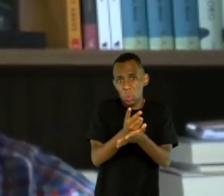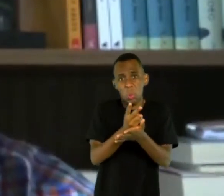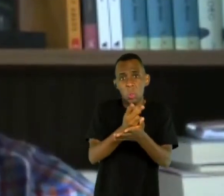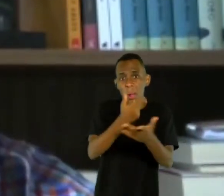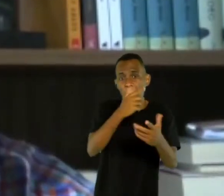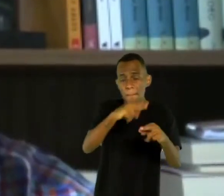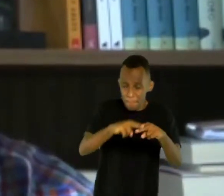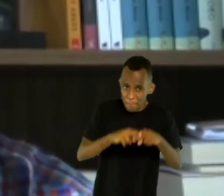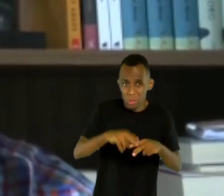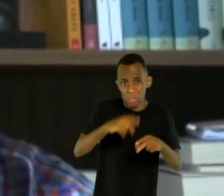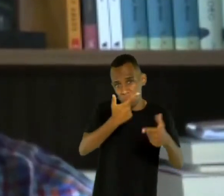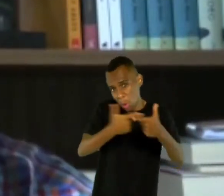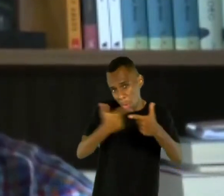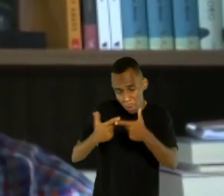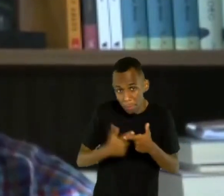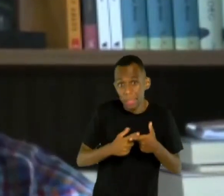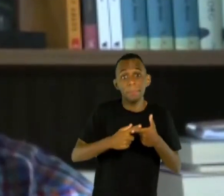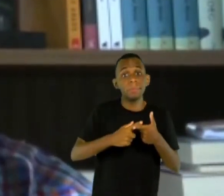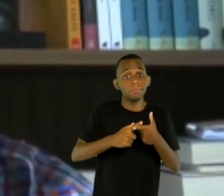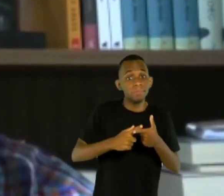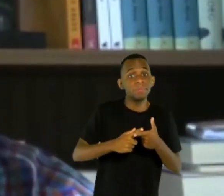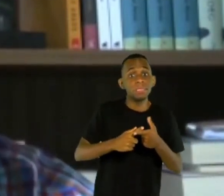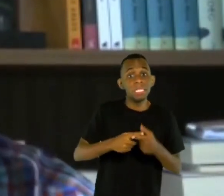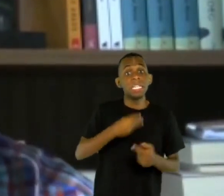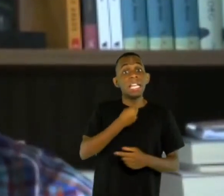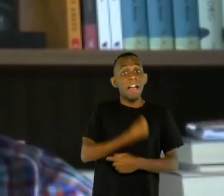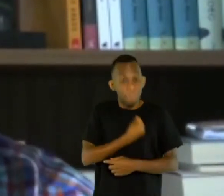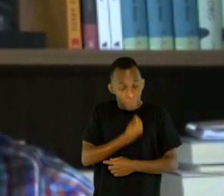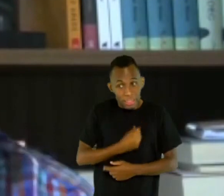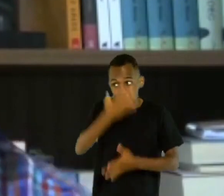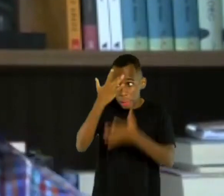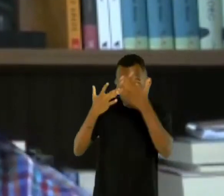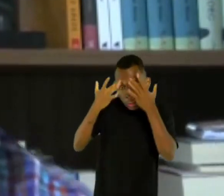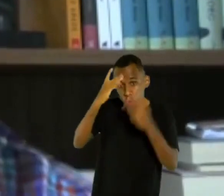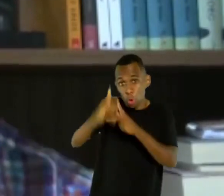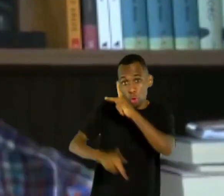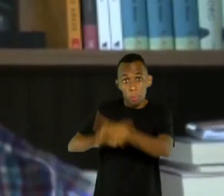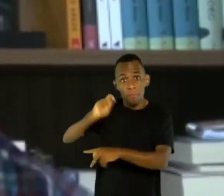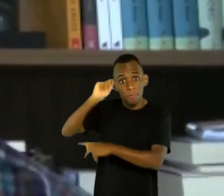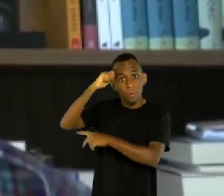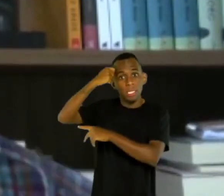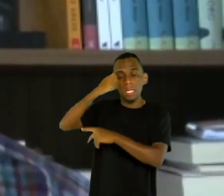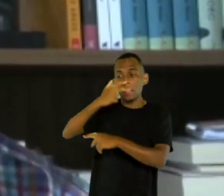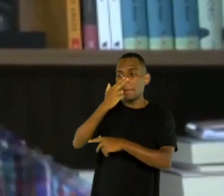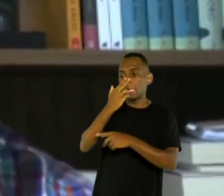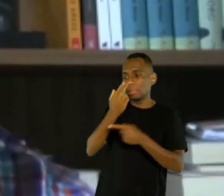vida das pessoas negras na linha de tiro. E é isso que eu queria